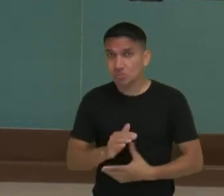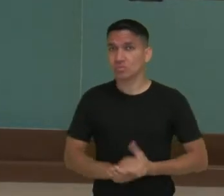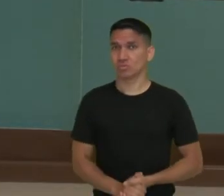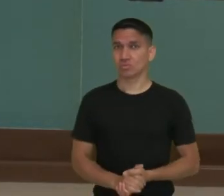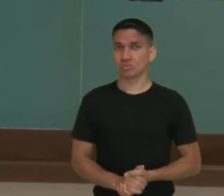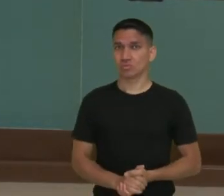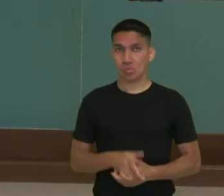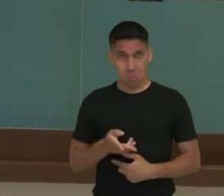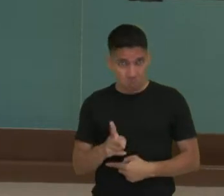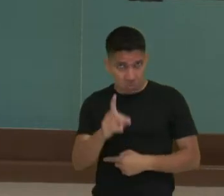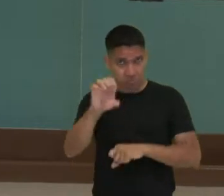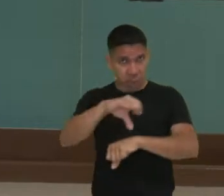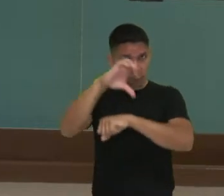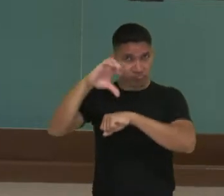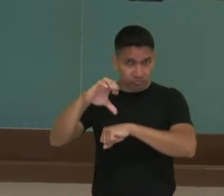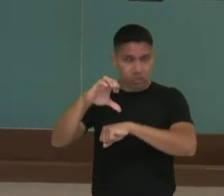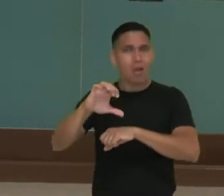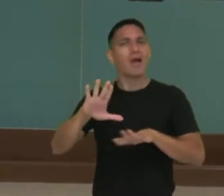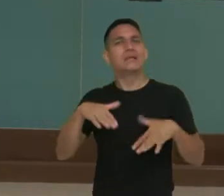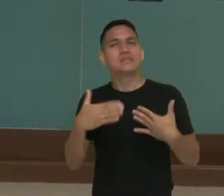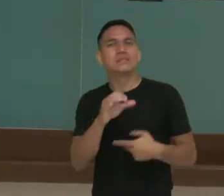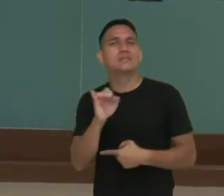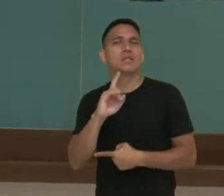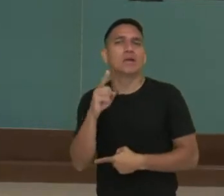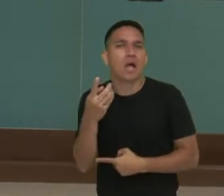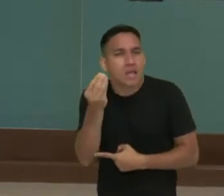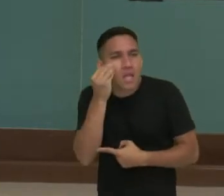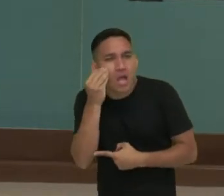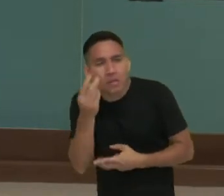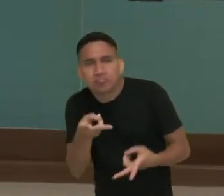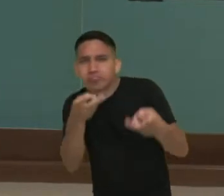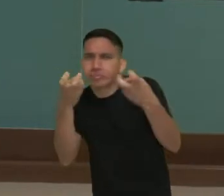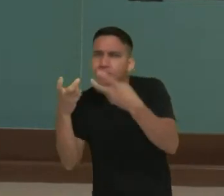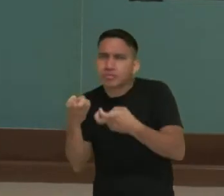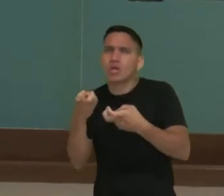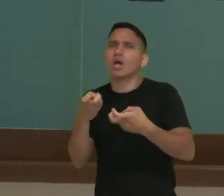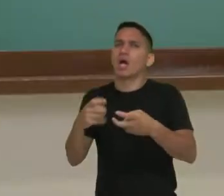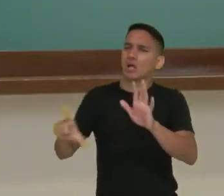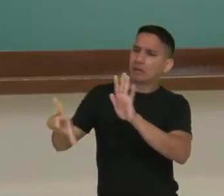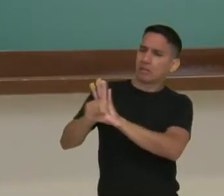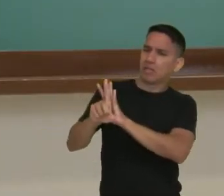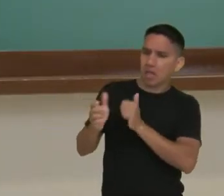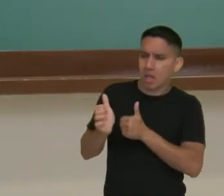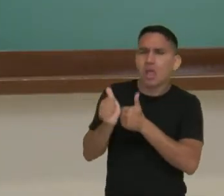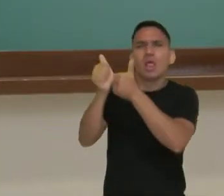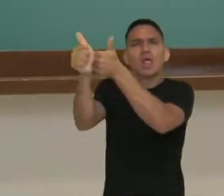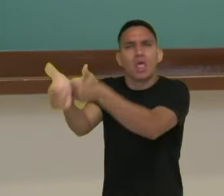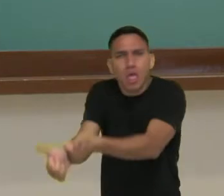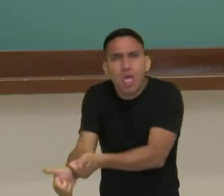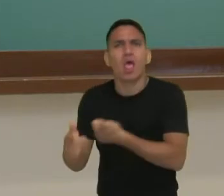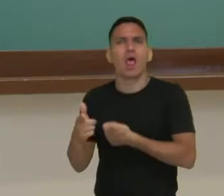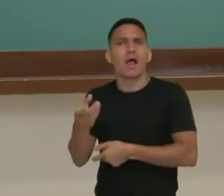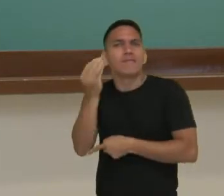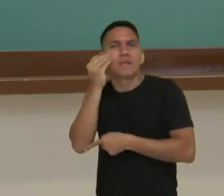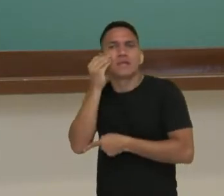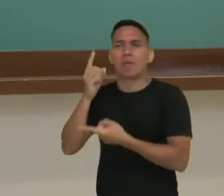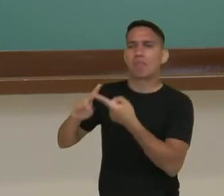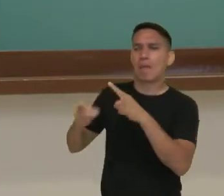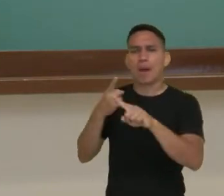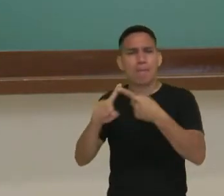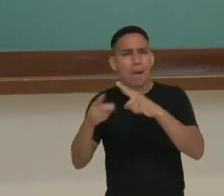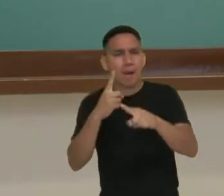que mesmo tentando utilizar de meios legais, né, de tentando articular em meio